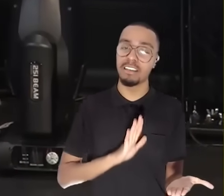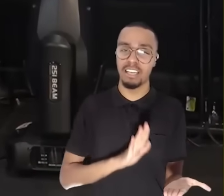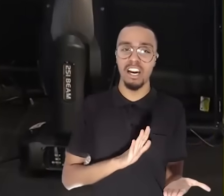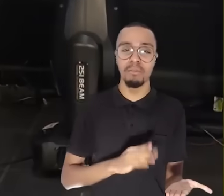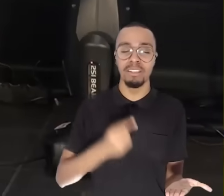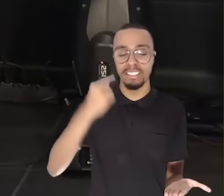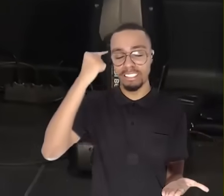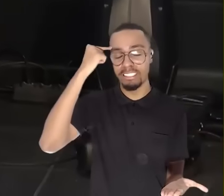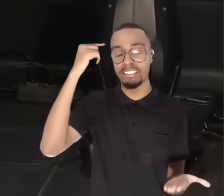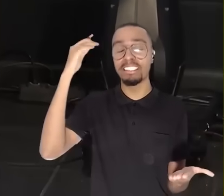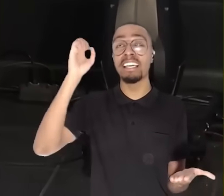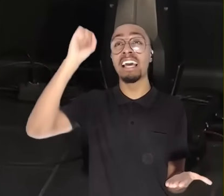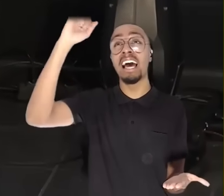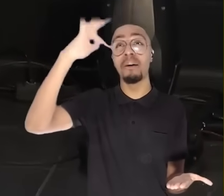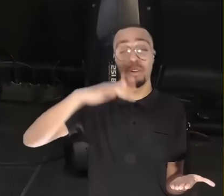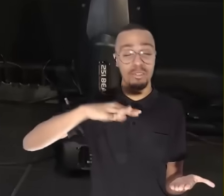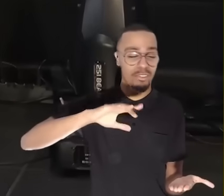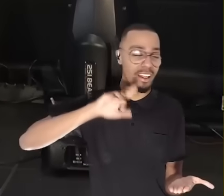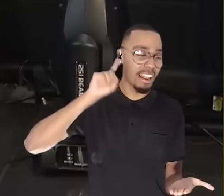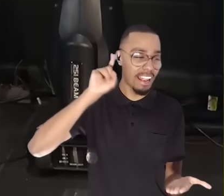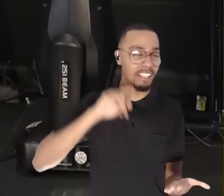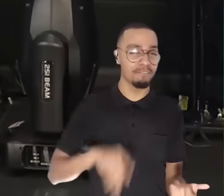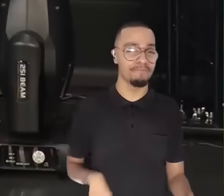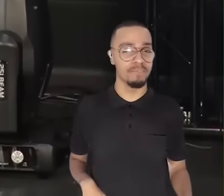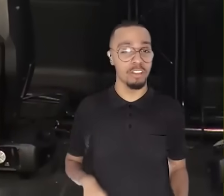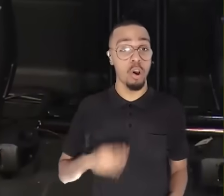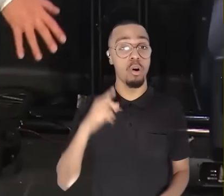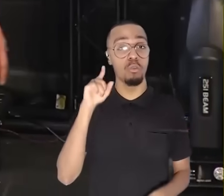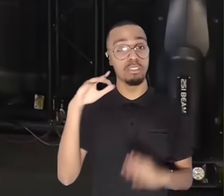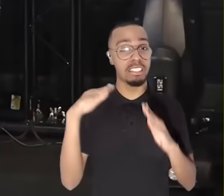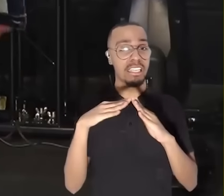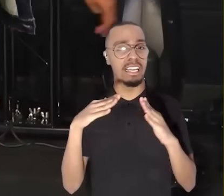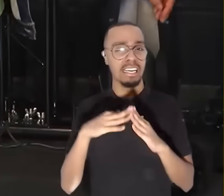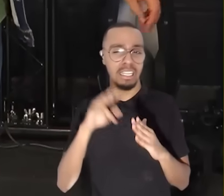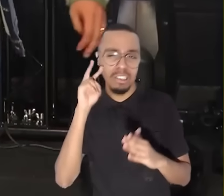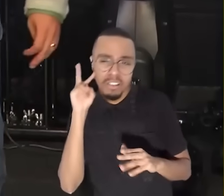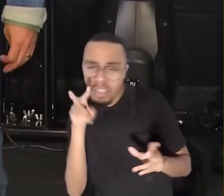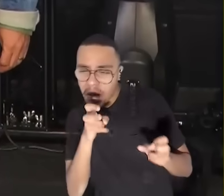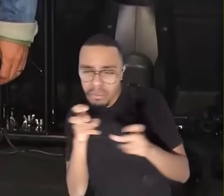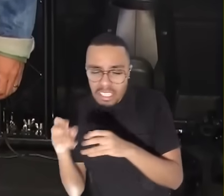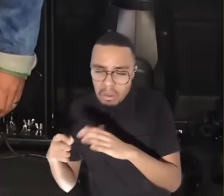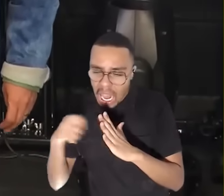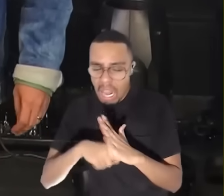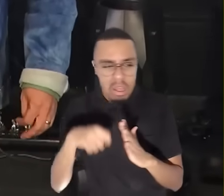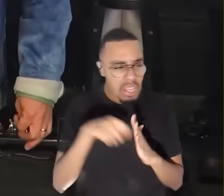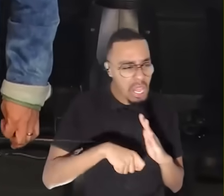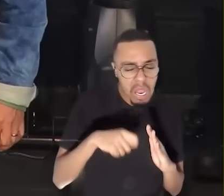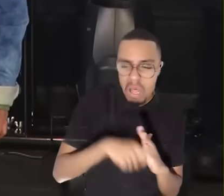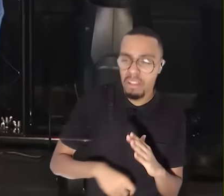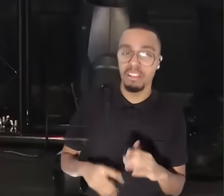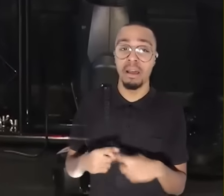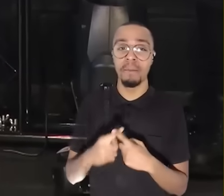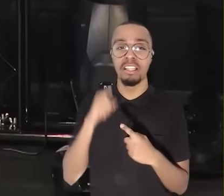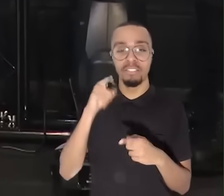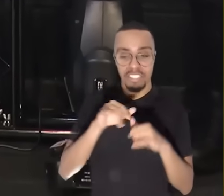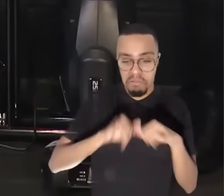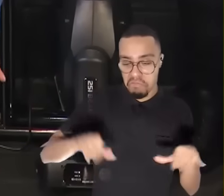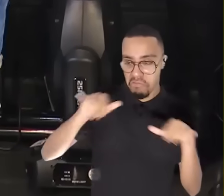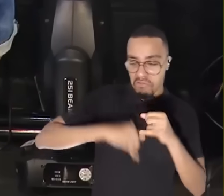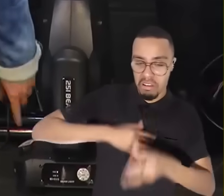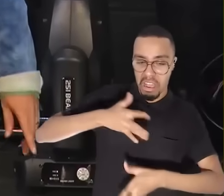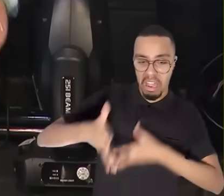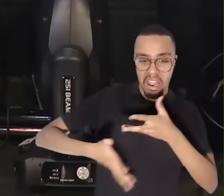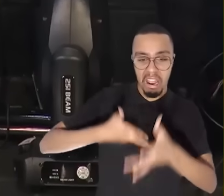chegar na tua casa hoje, está uma bagunça, está uma luta, mas tua boca vai falar do que você não vê, porque a